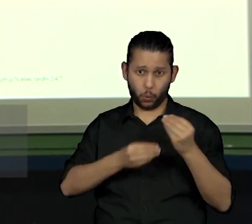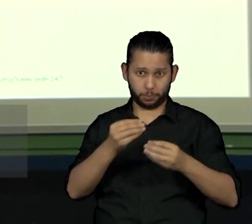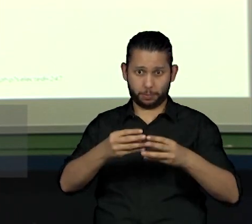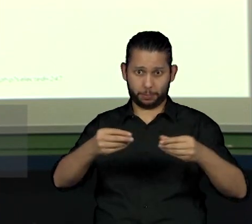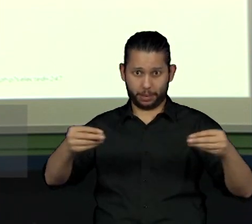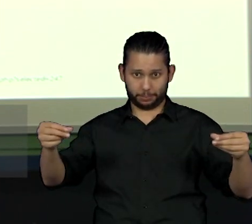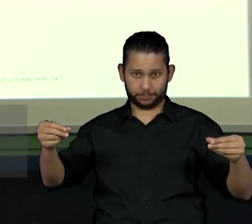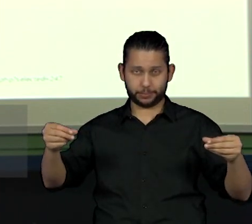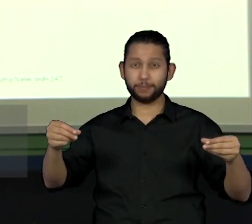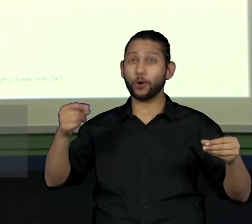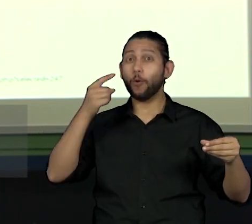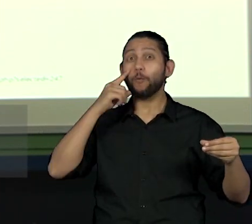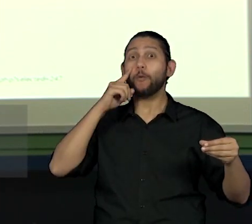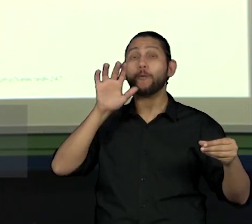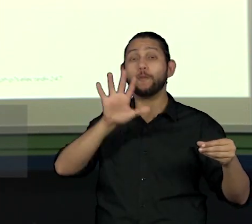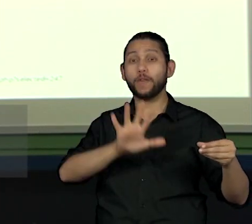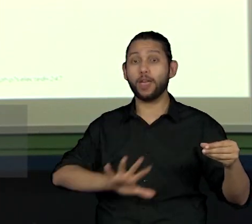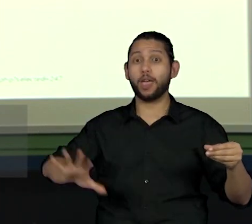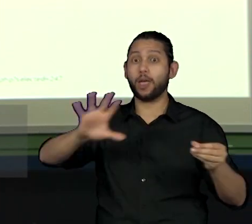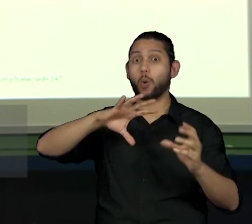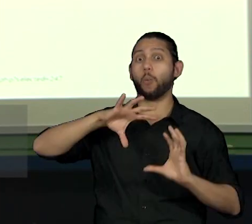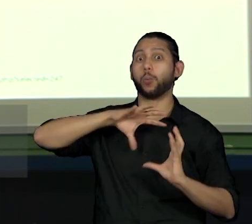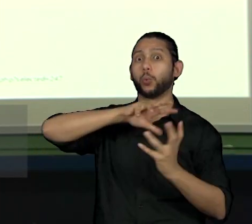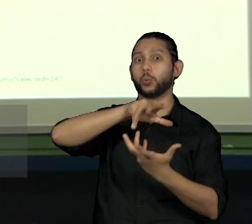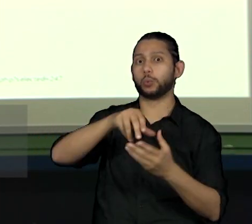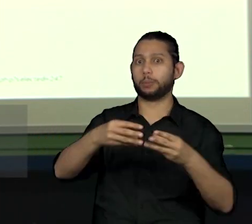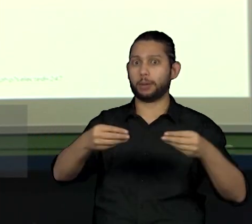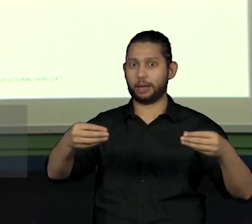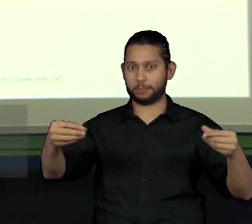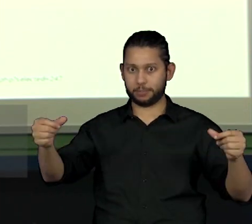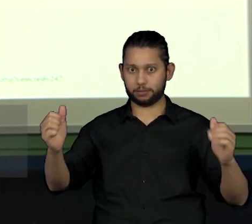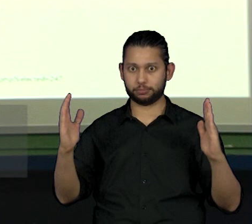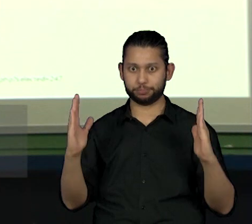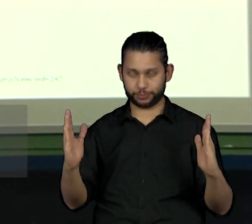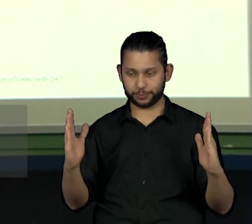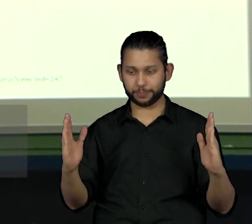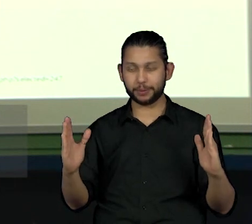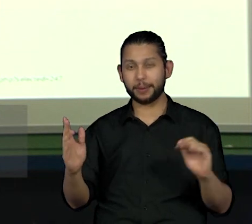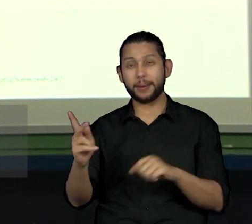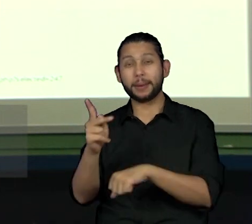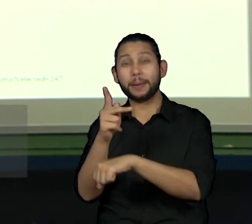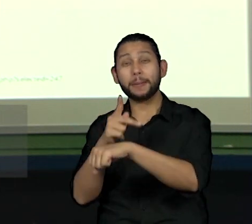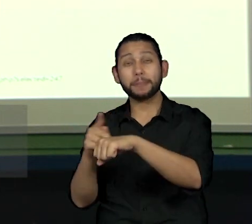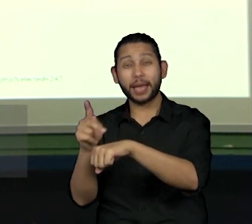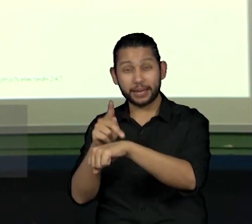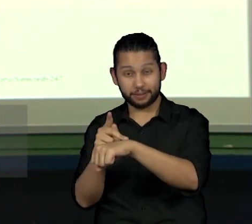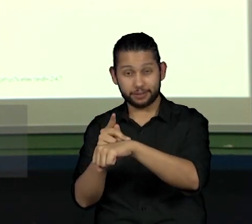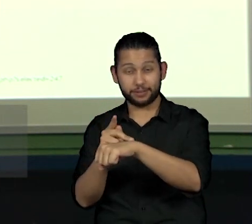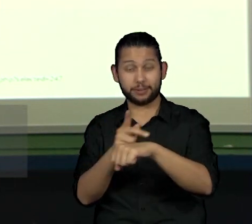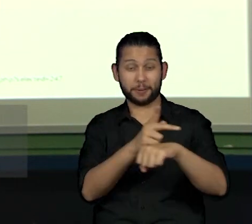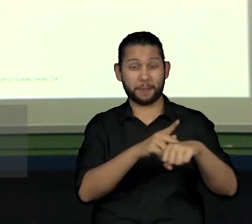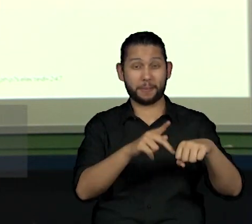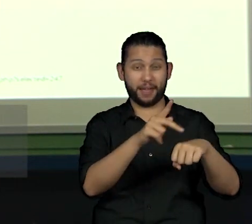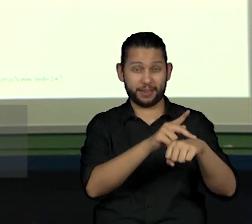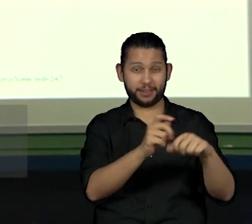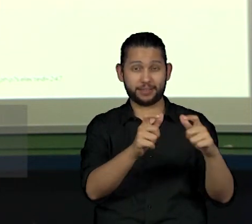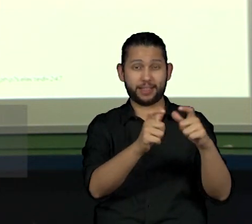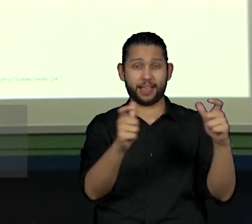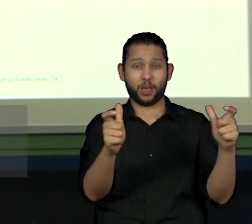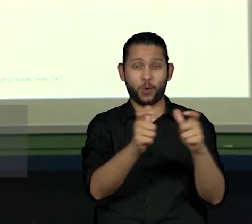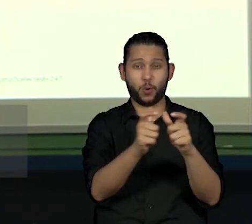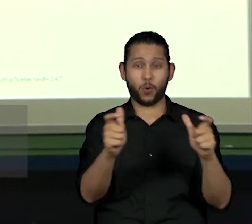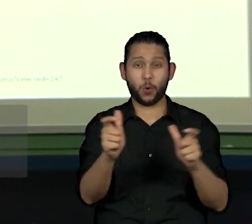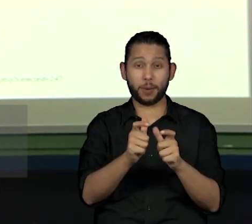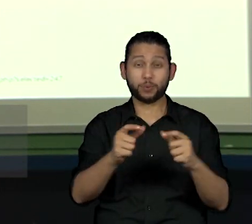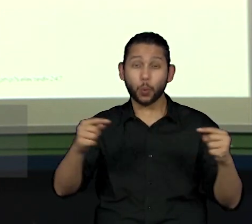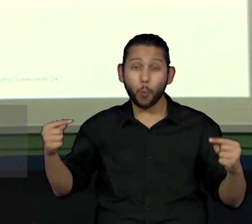aqui pegar a referência do mapa mundi, e eu vou distorcer os países de acordo com o que está no